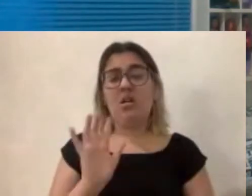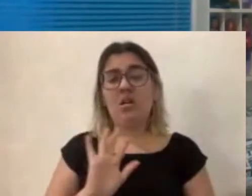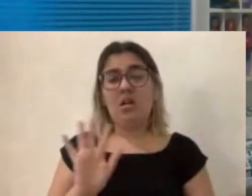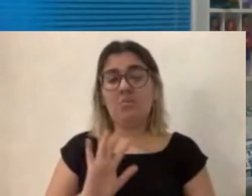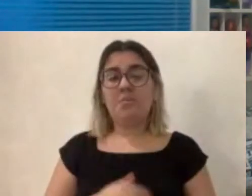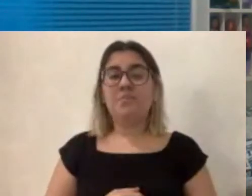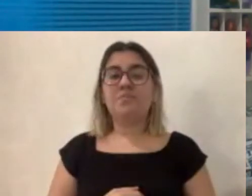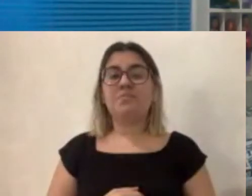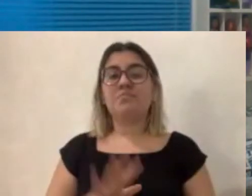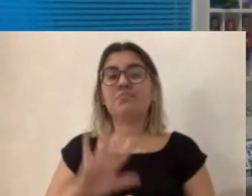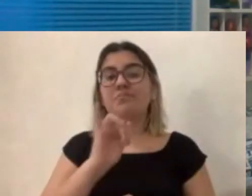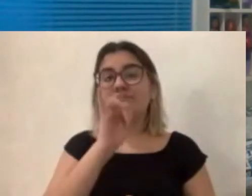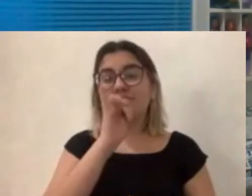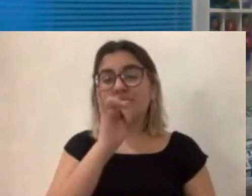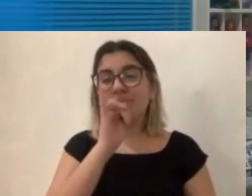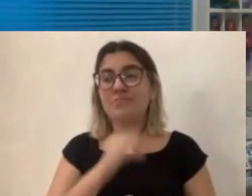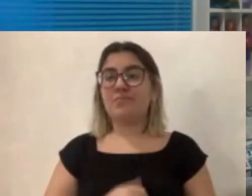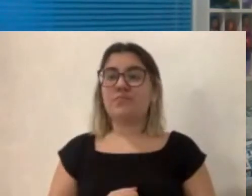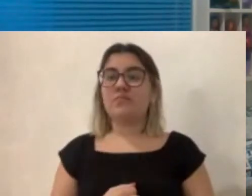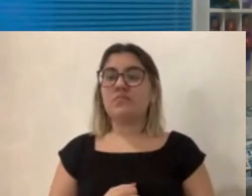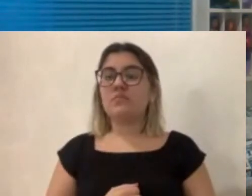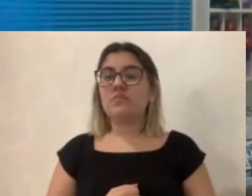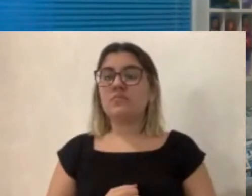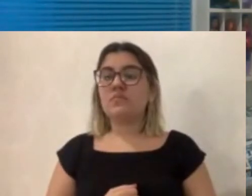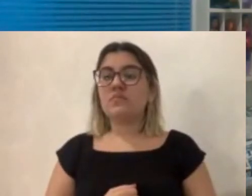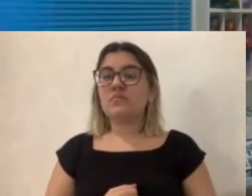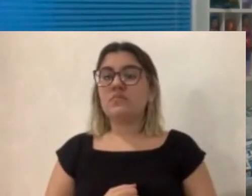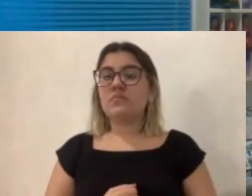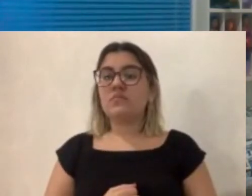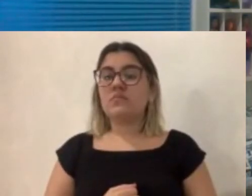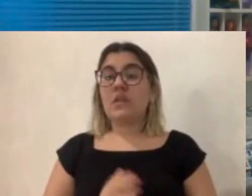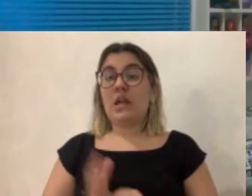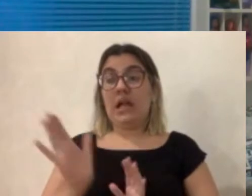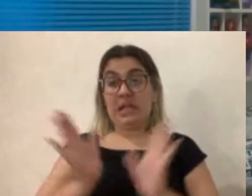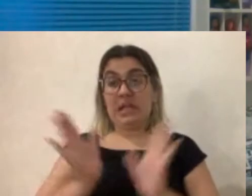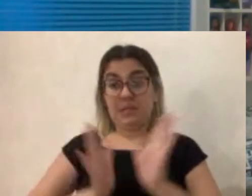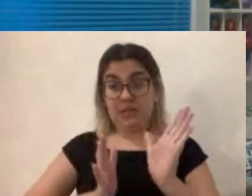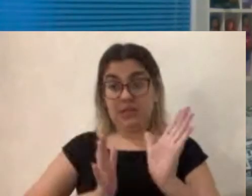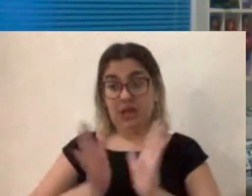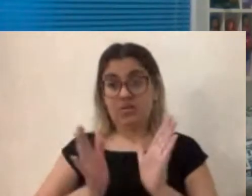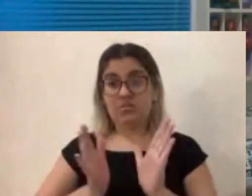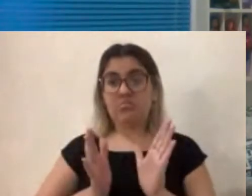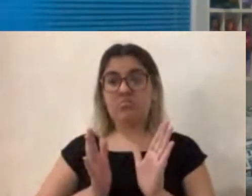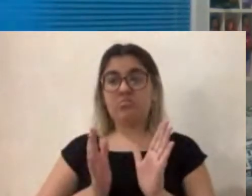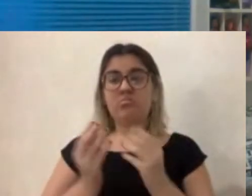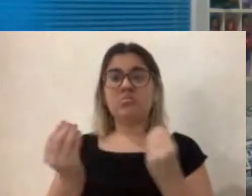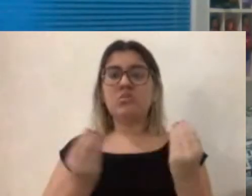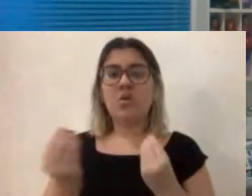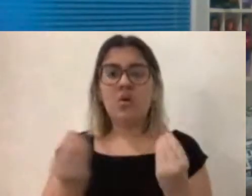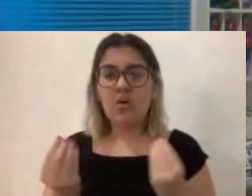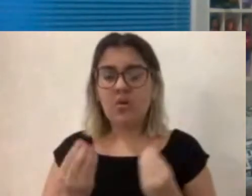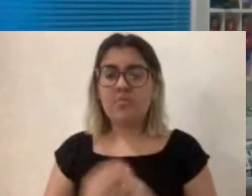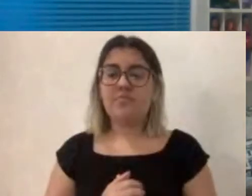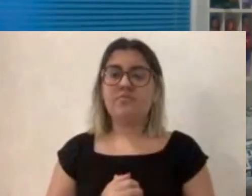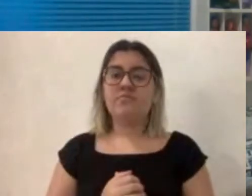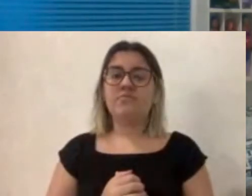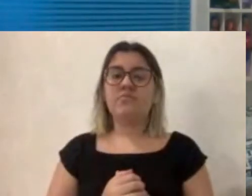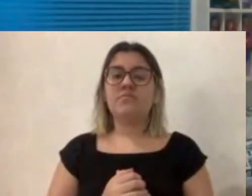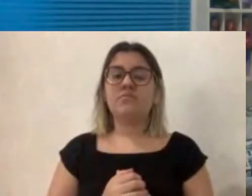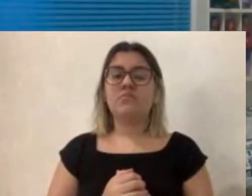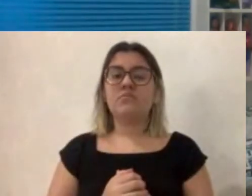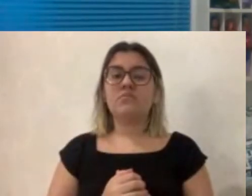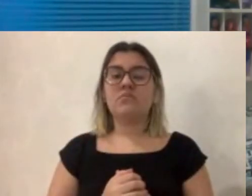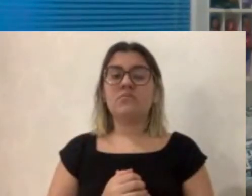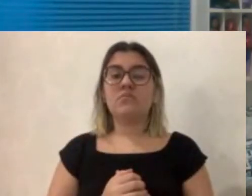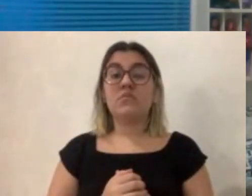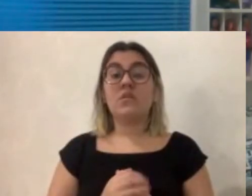conceito... A acessibilidade está na nossa raiz. Para onde é que a gente vai? E a gente foi para esse lugar. Mas, de repente, outros